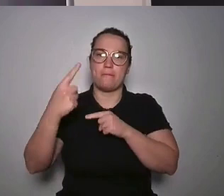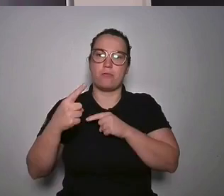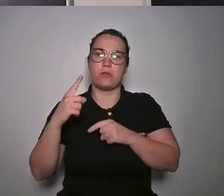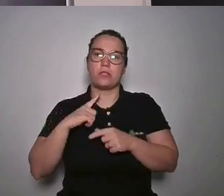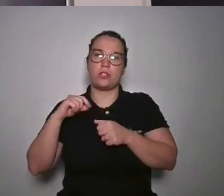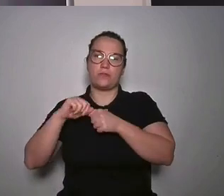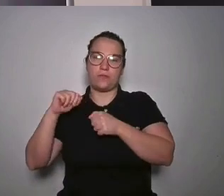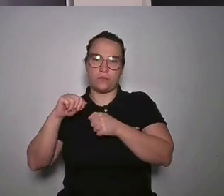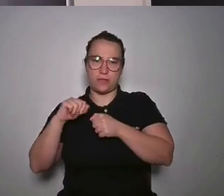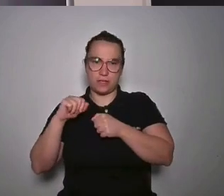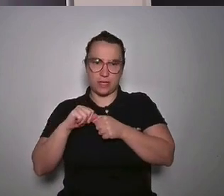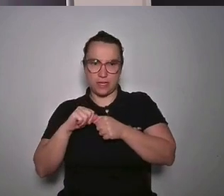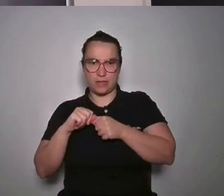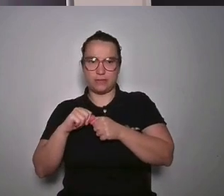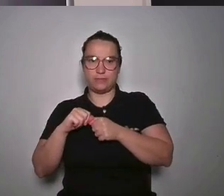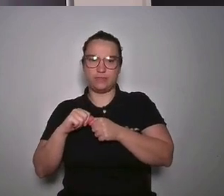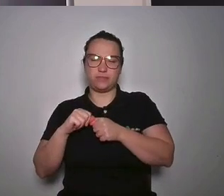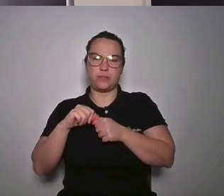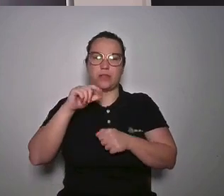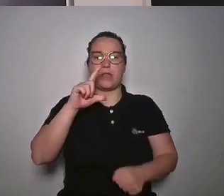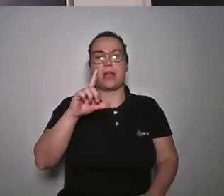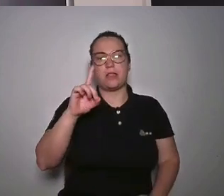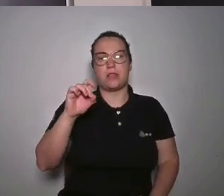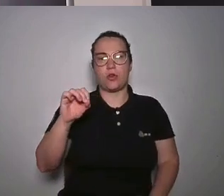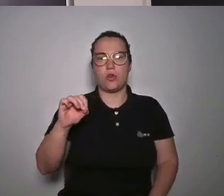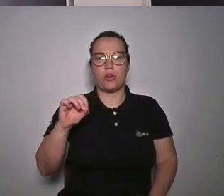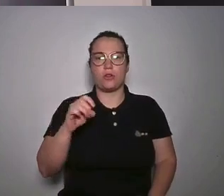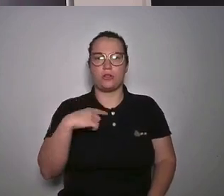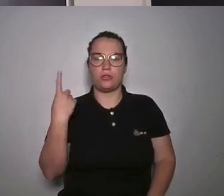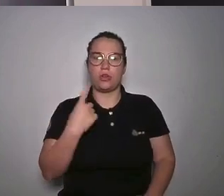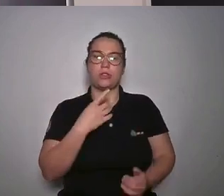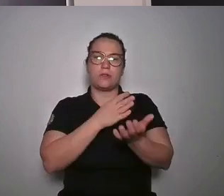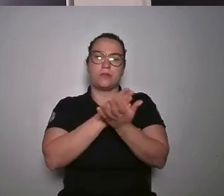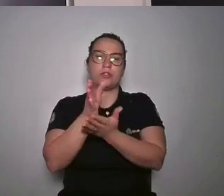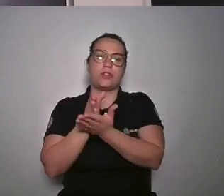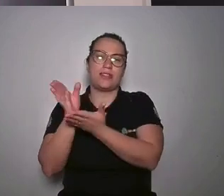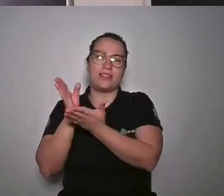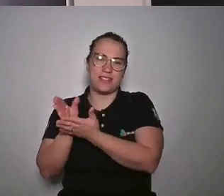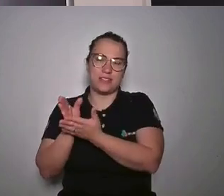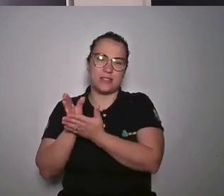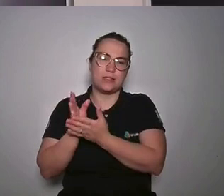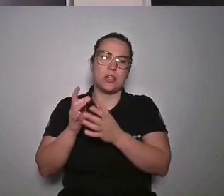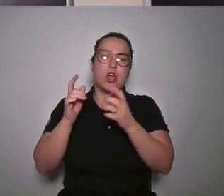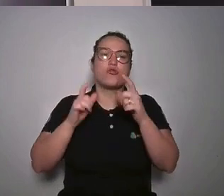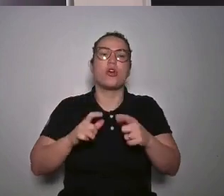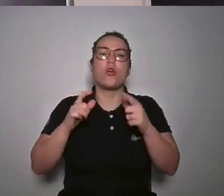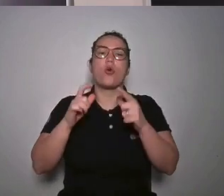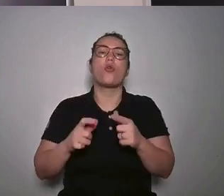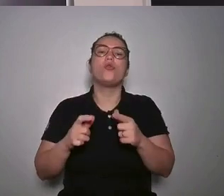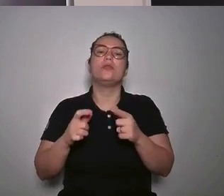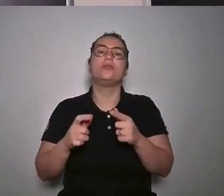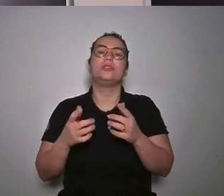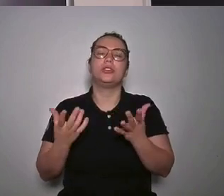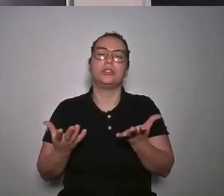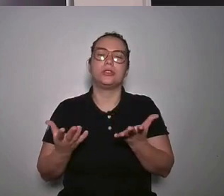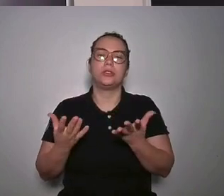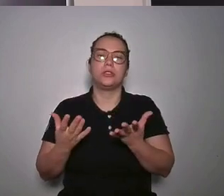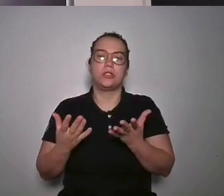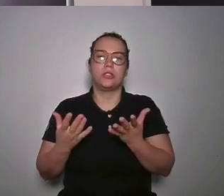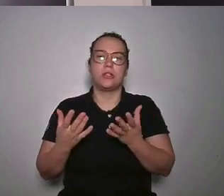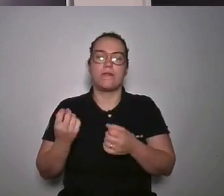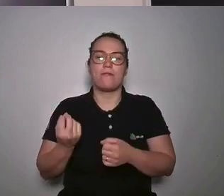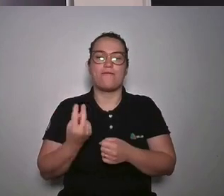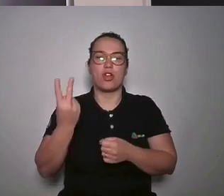fazer, dentro da LDO, nós vamos dar as diretrizes na onde é que vai ser colocado esses